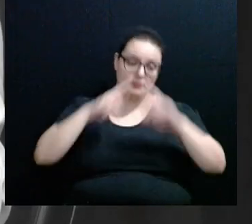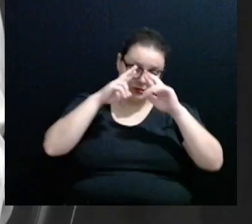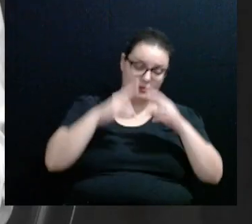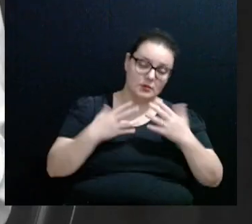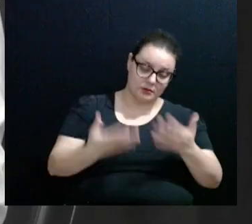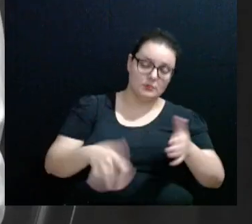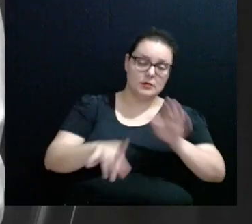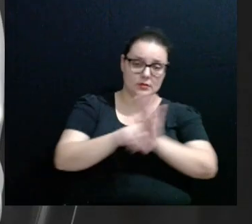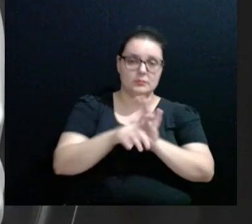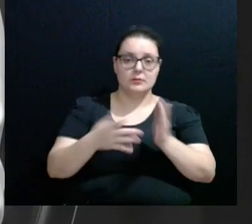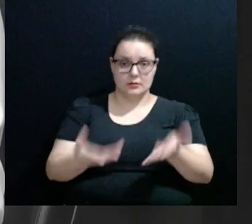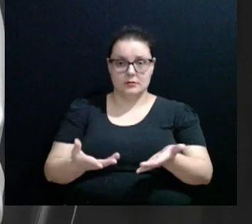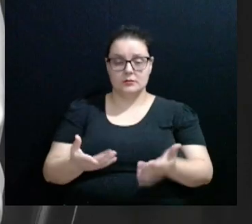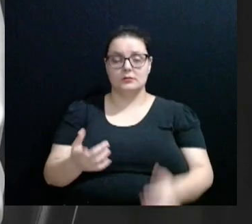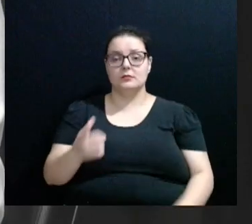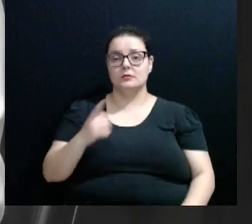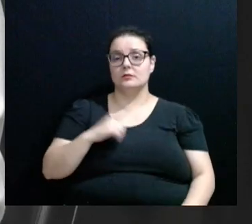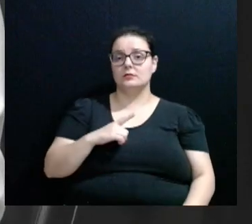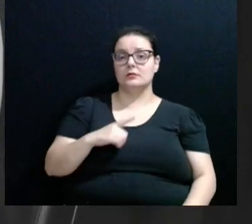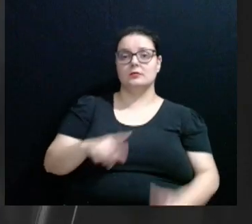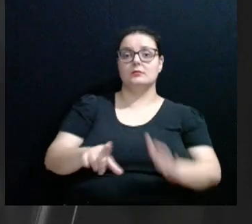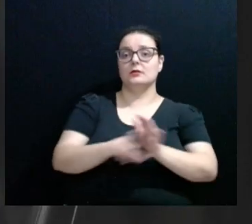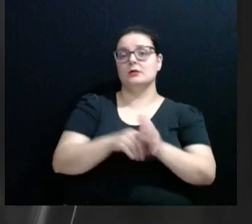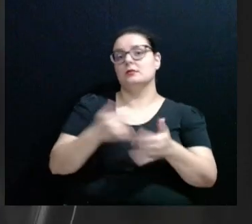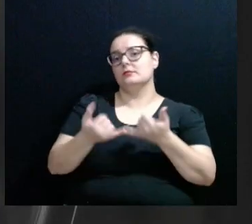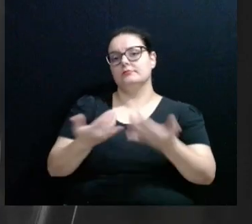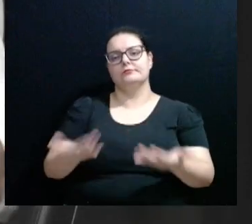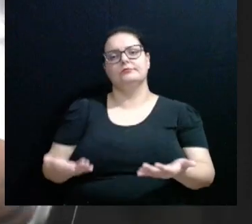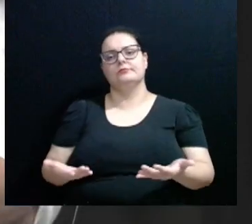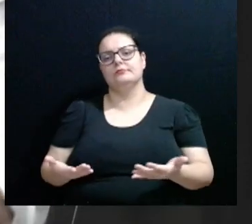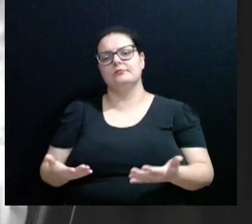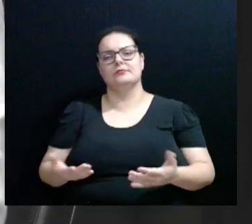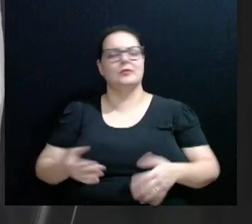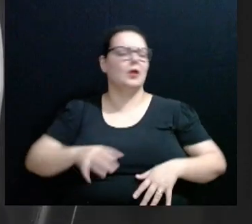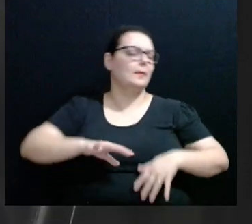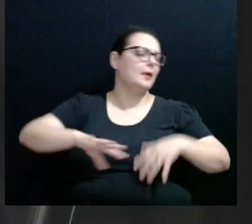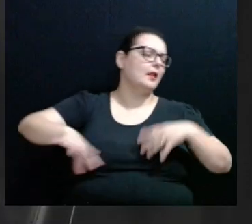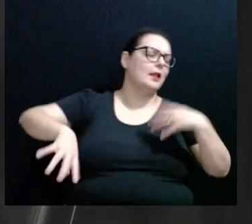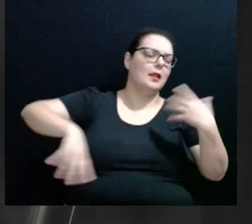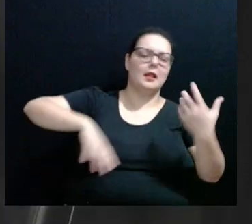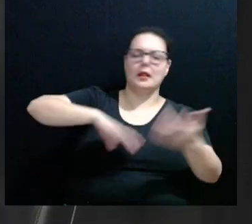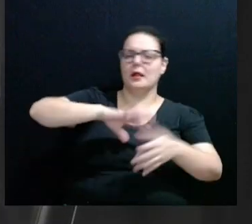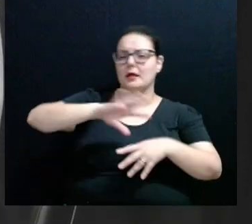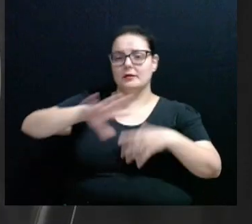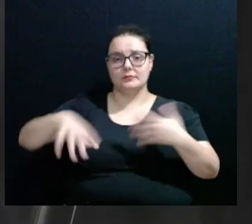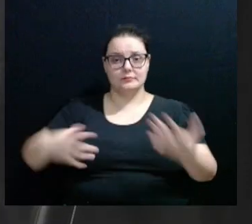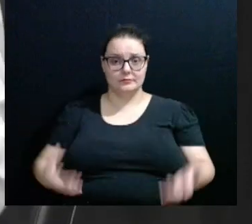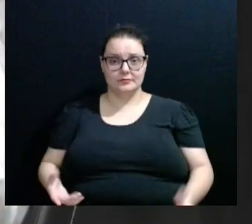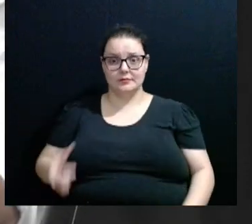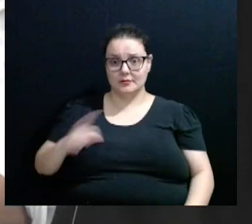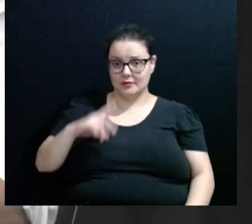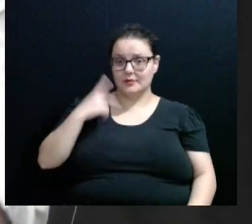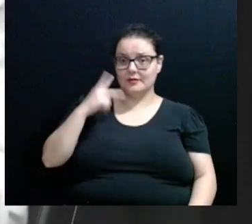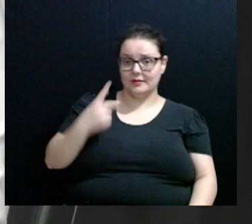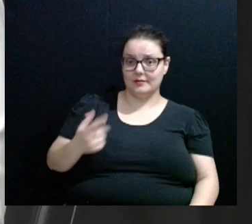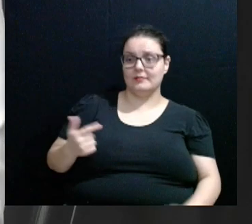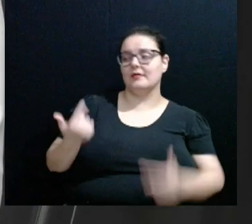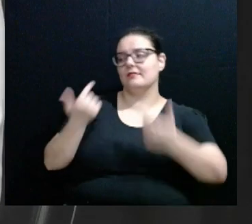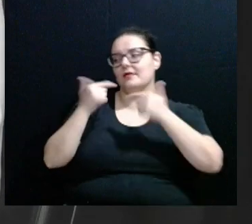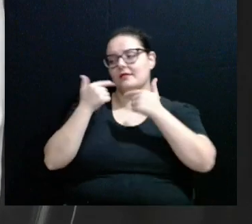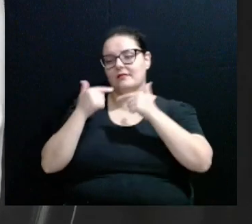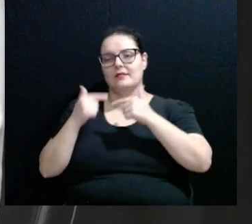lei. Então tem uma lei que eu brinco que criou um alvoroço, até tinha uns vereadores que tiravam até sarro de